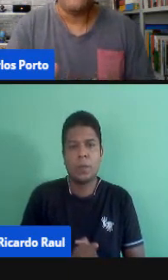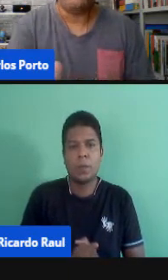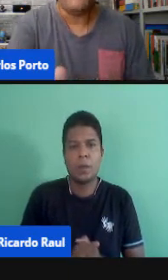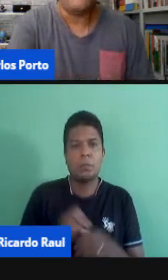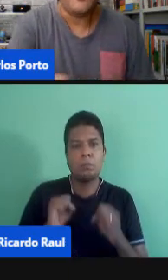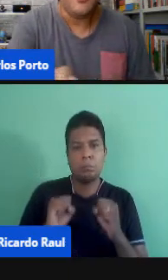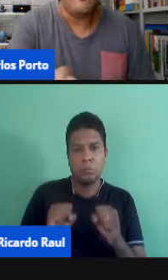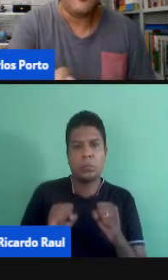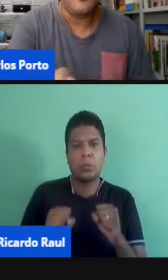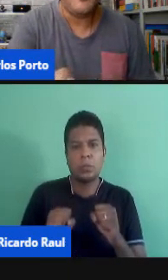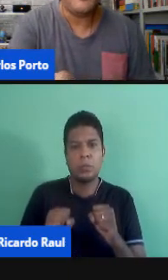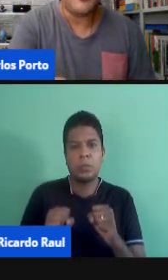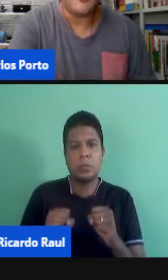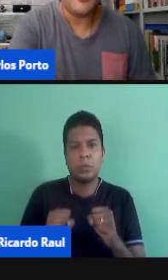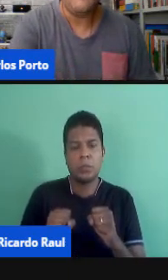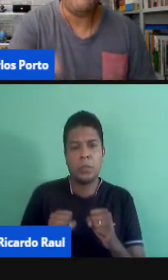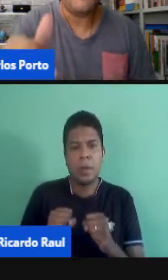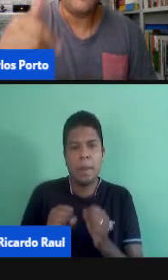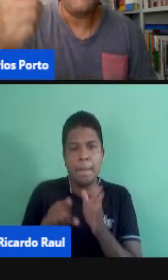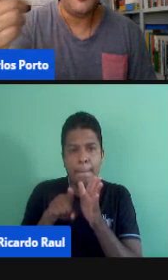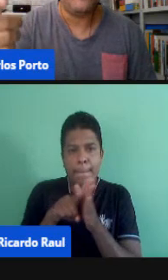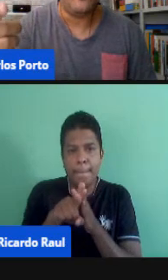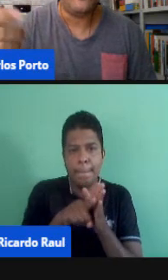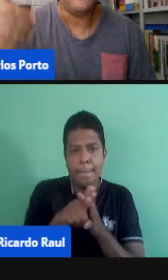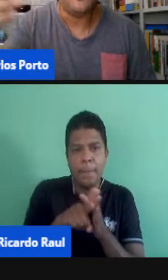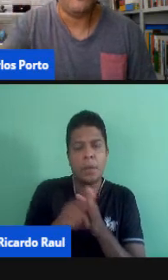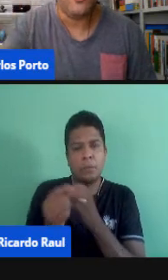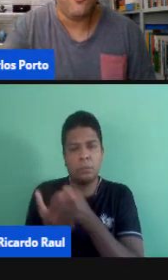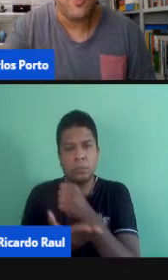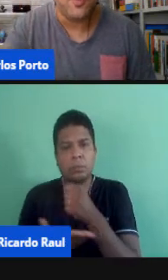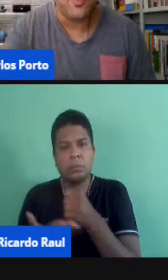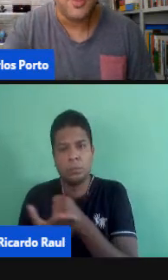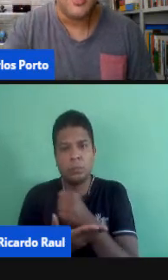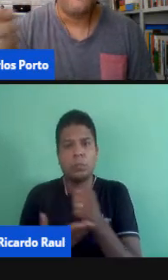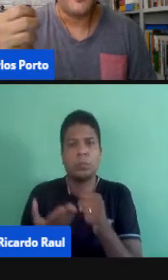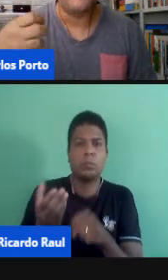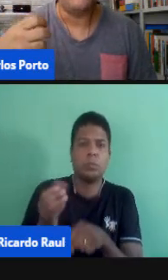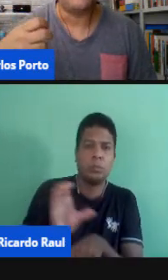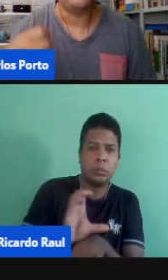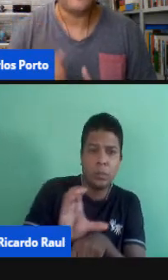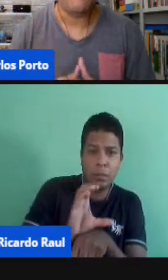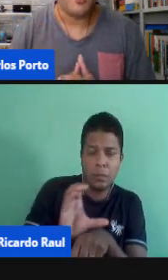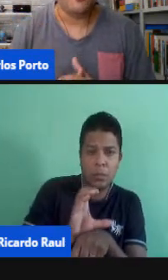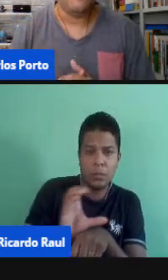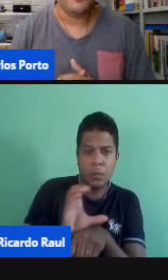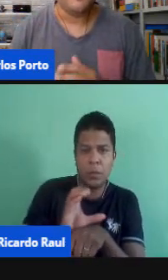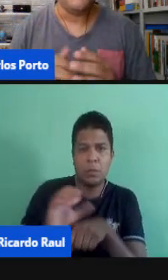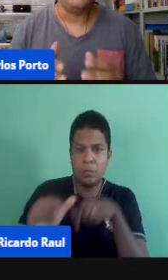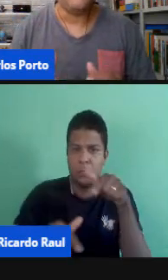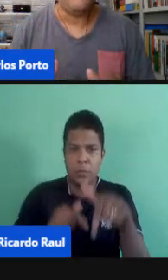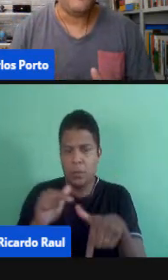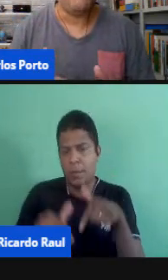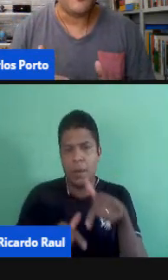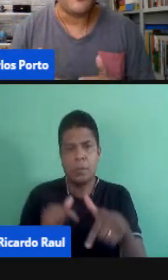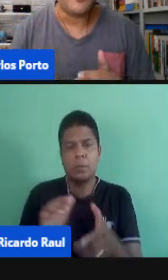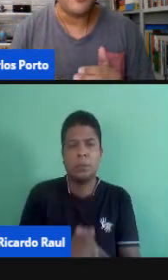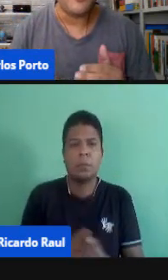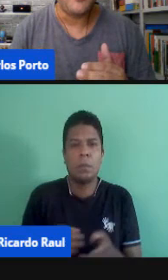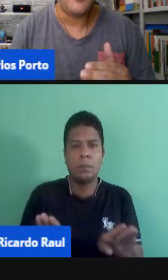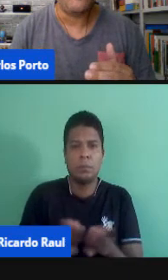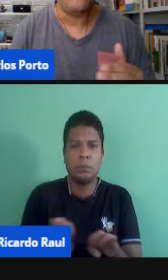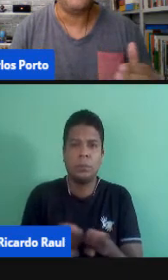adquirir uma pesquisa que dará embasamento científico para o nosso trabalho e também